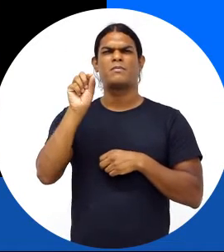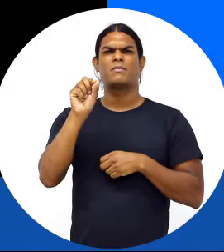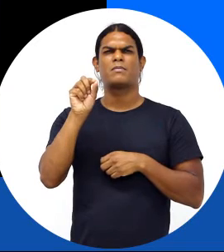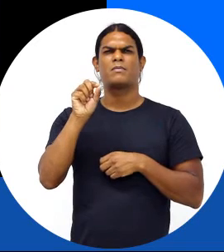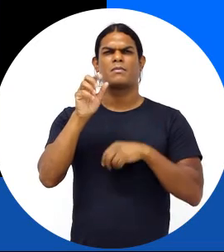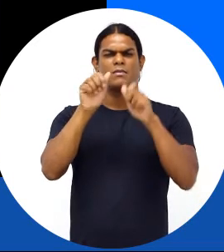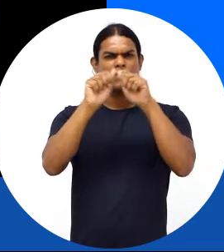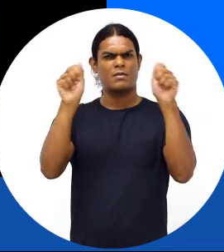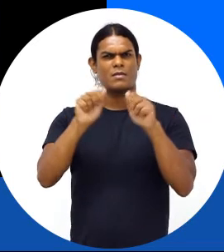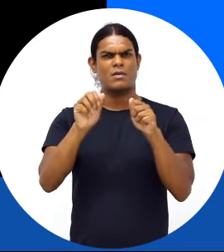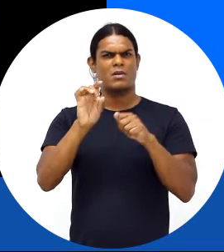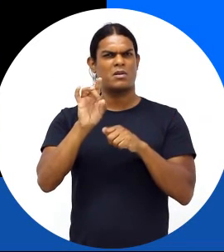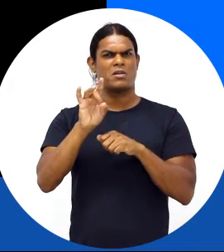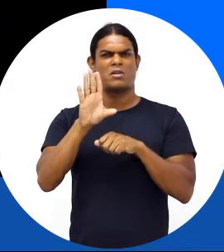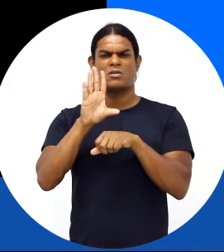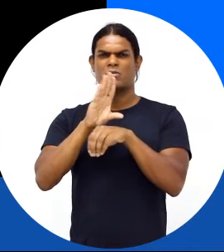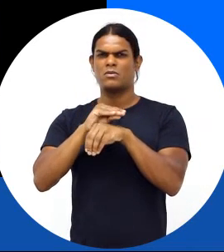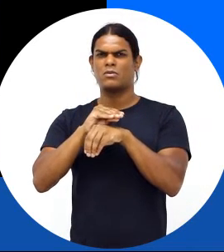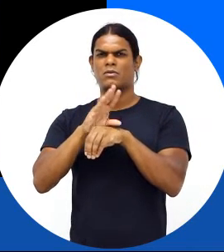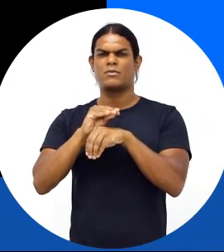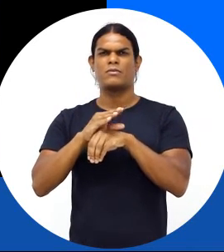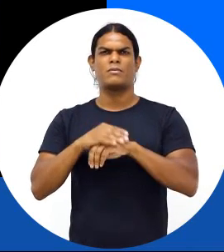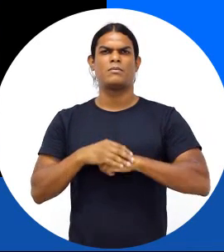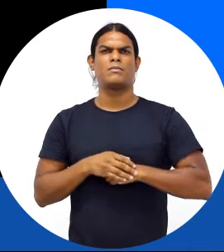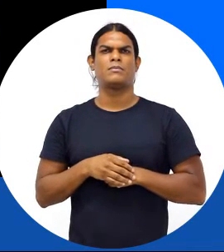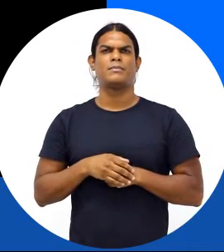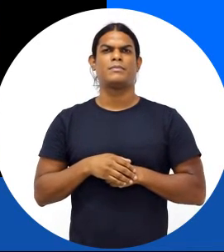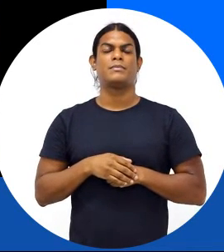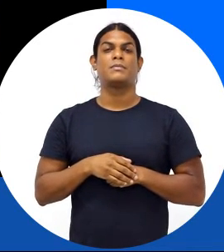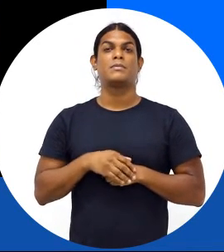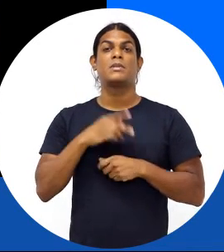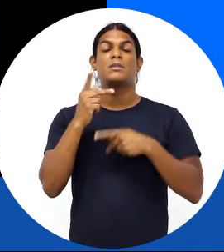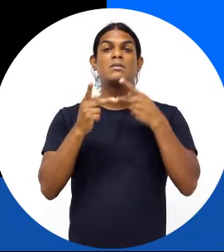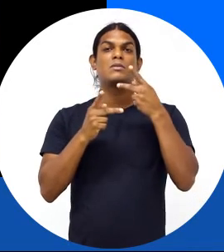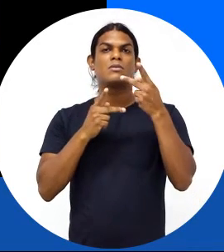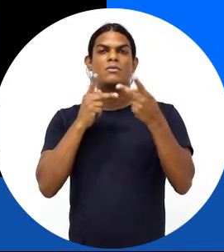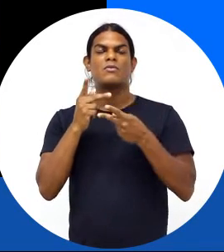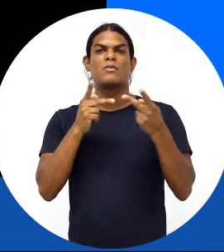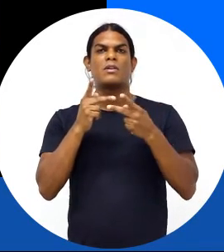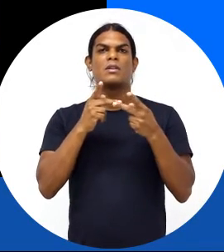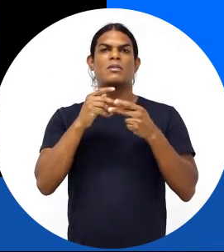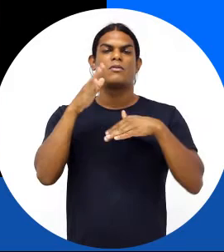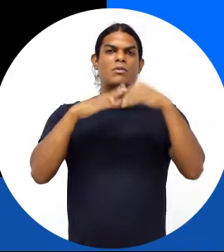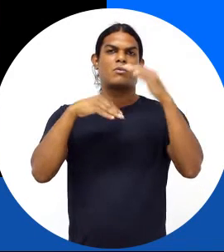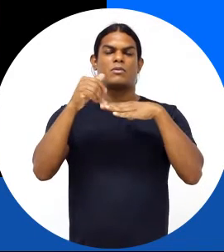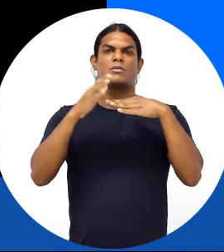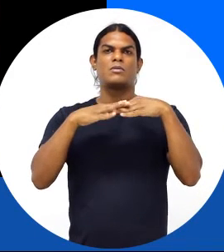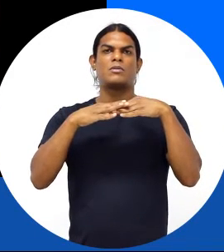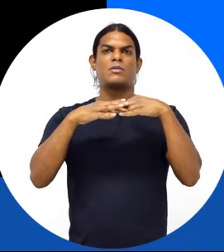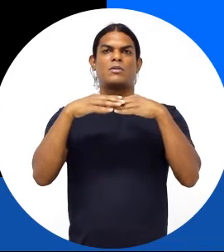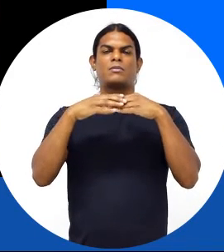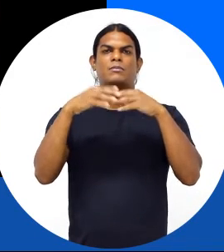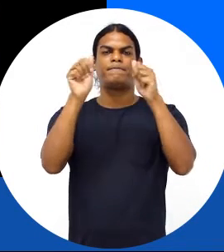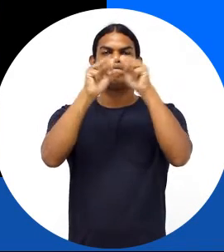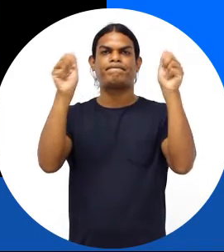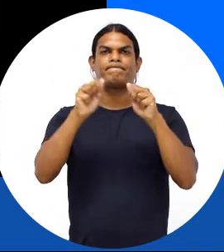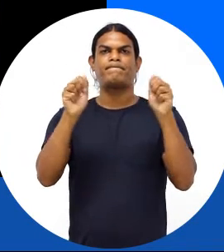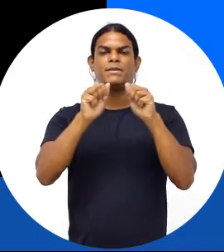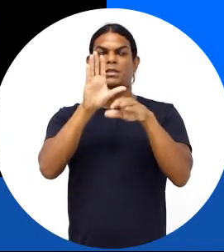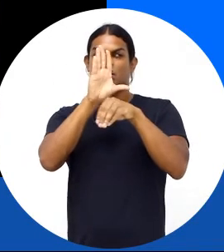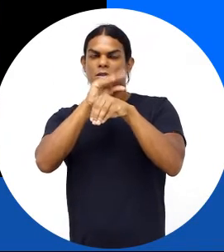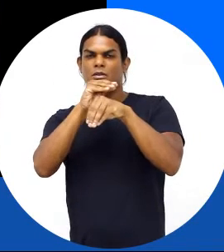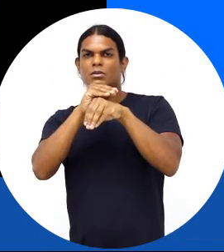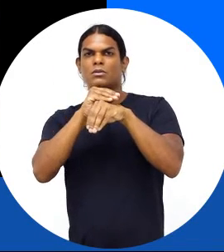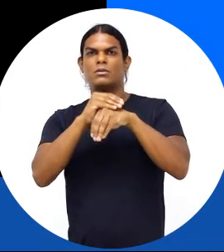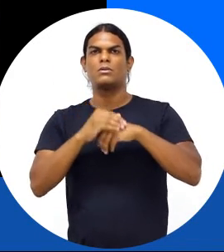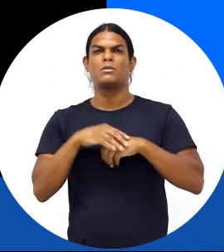uma fotografia. Se eu dissesse que quem atirou foi Ansel Adams, faria diferença? A arte não é arte